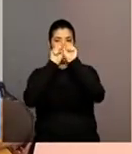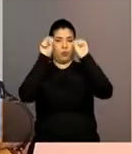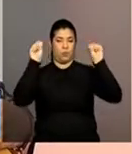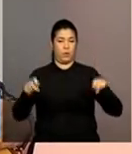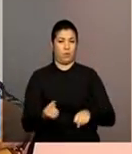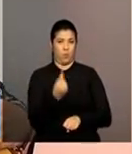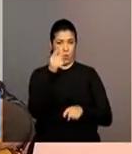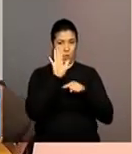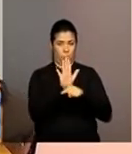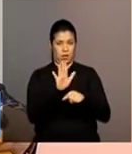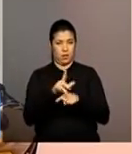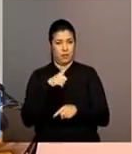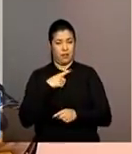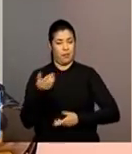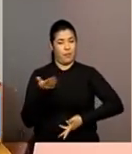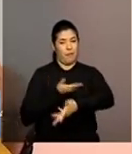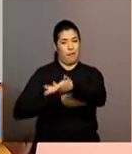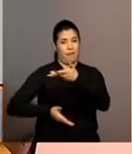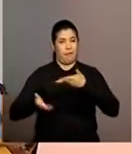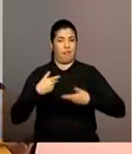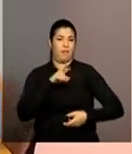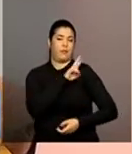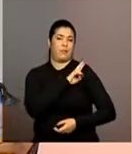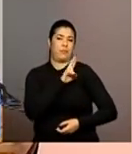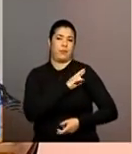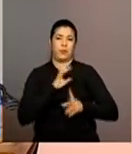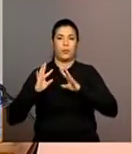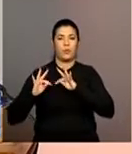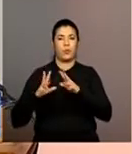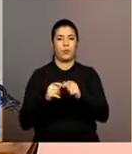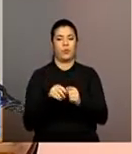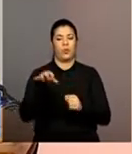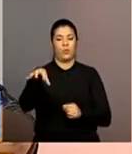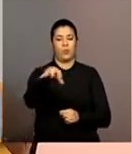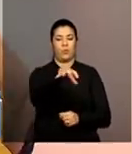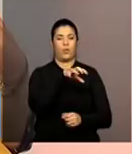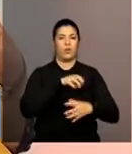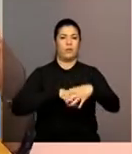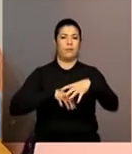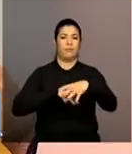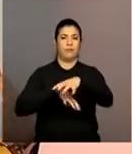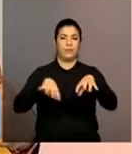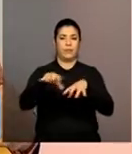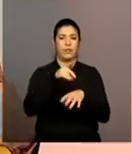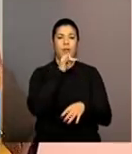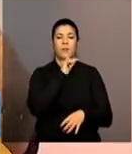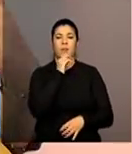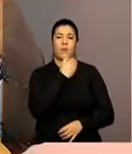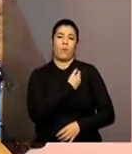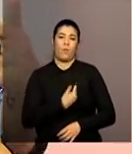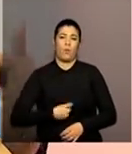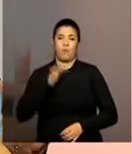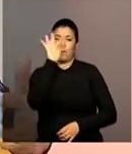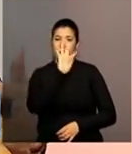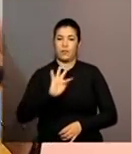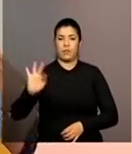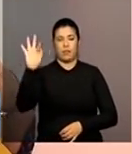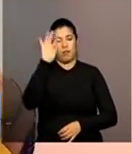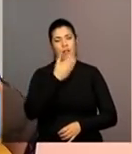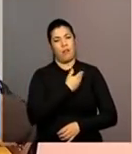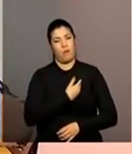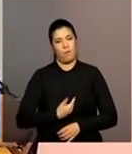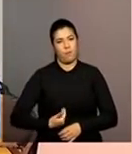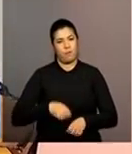relação de responsabilidade com todos os entes da Federação tanto o governo federal como os governos estaduais